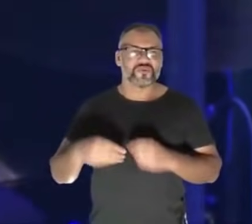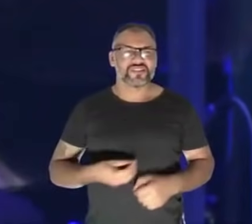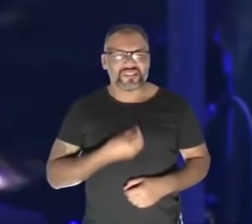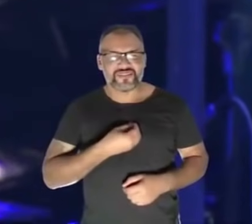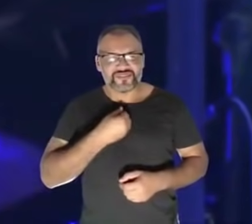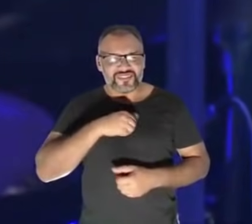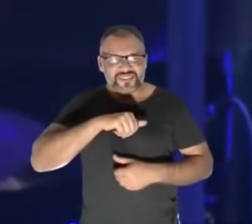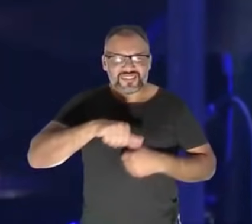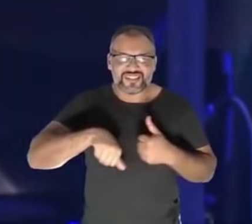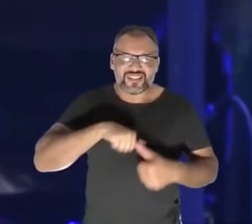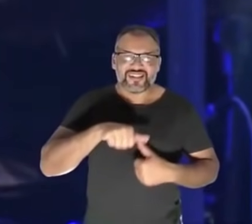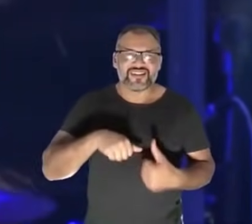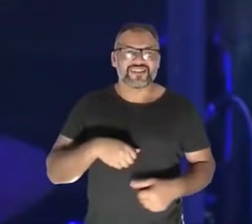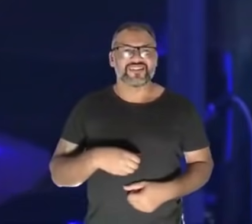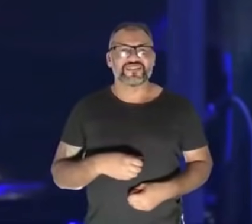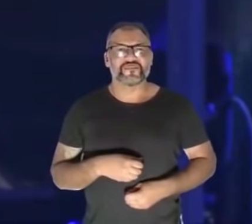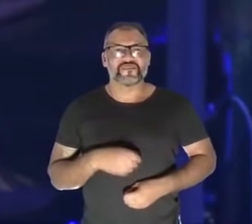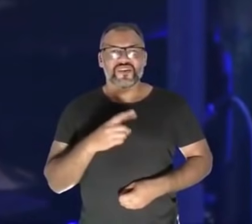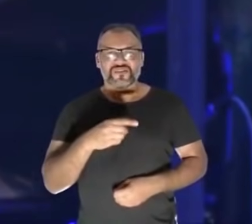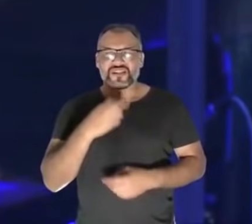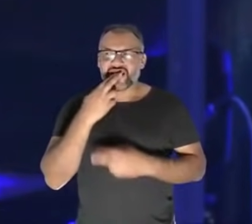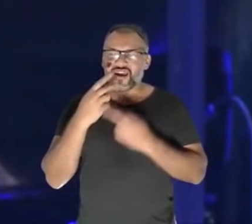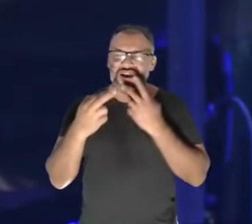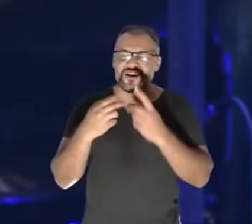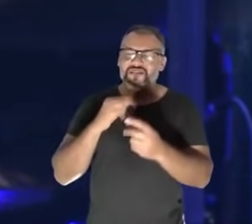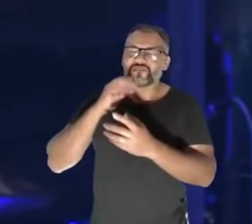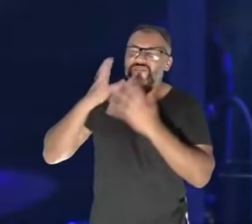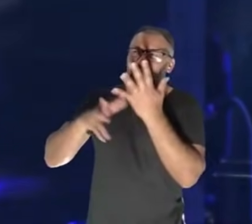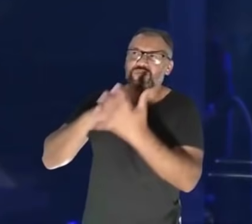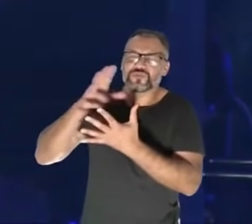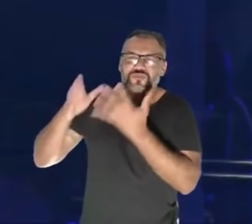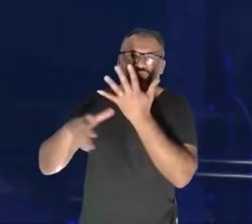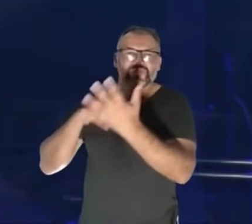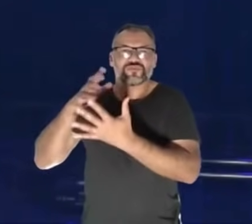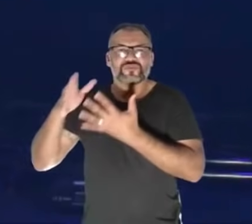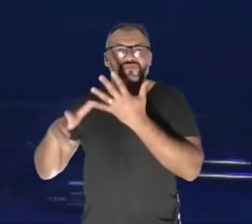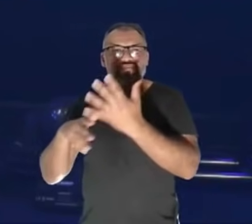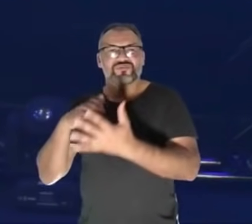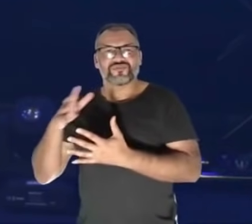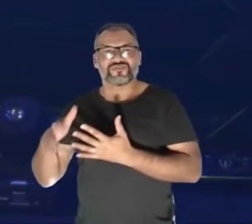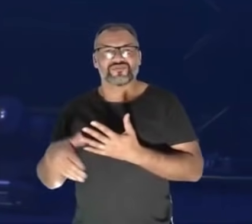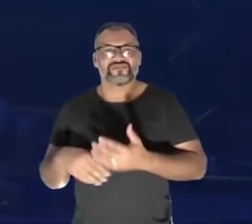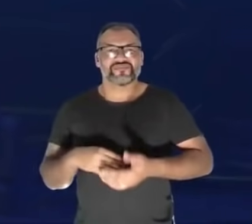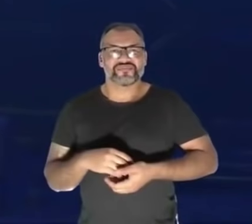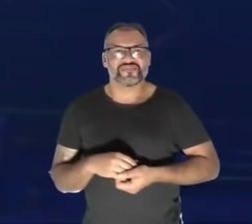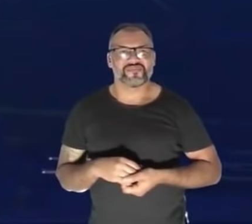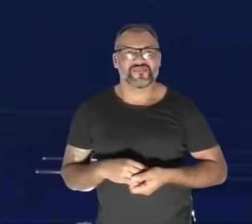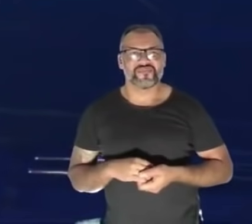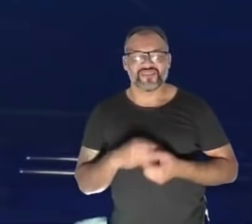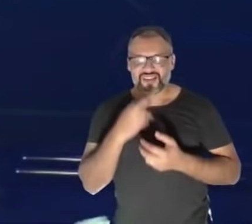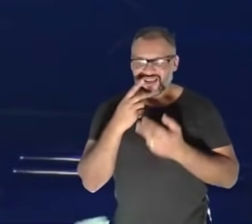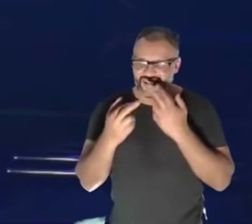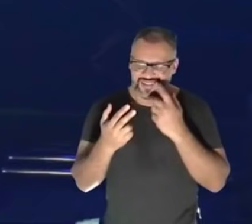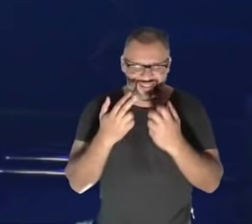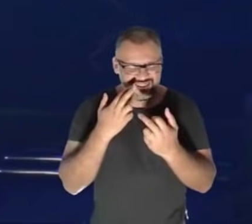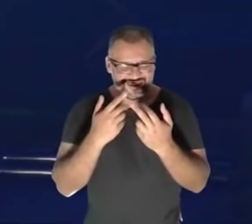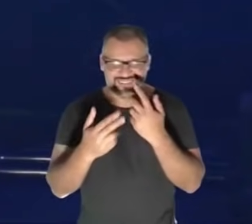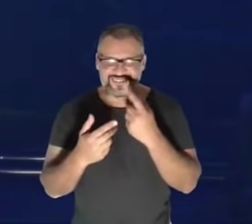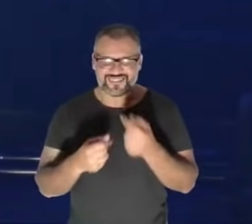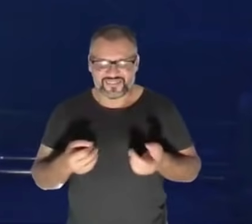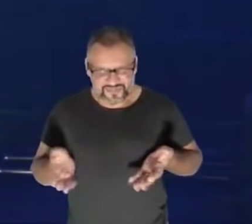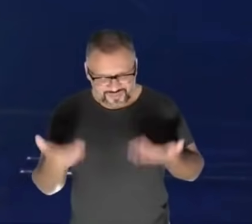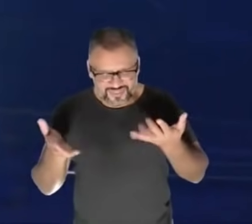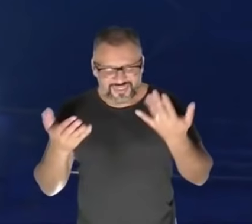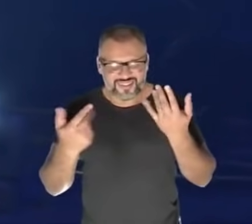vai falando hemisférios com Deus nós somos Pentecostais prova consolidando a